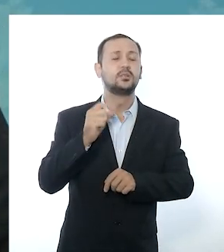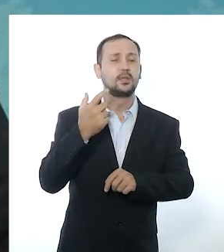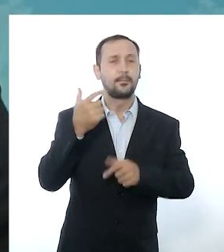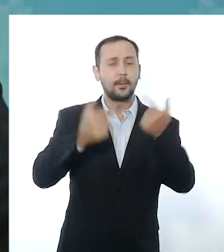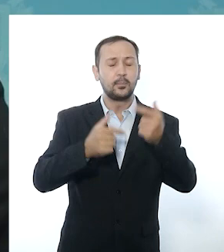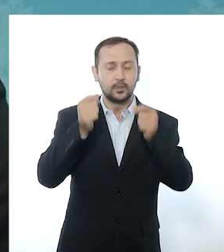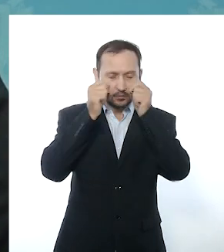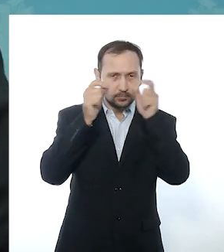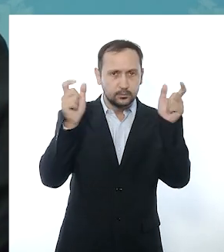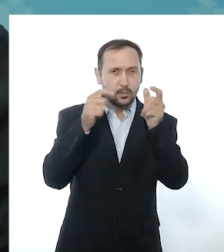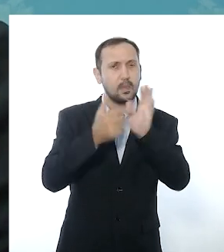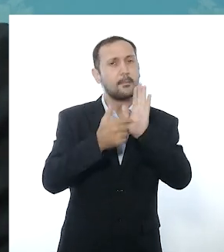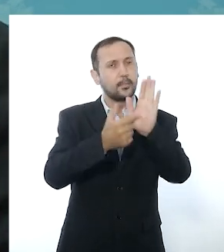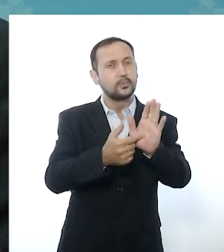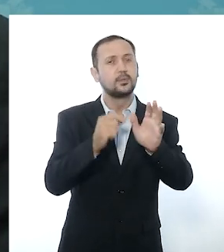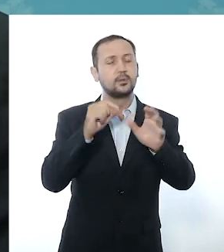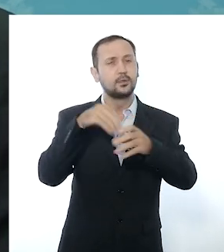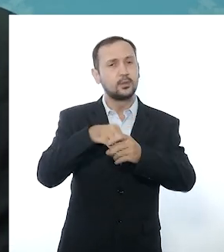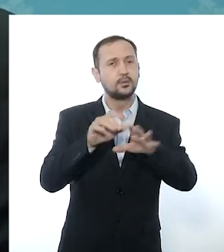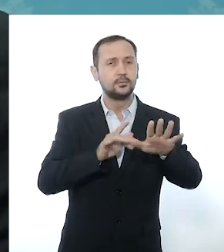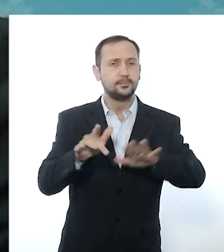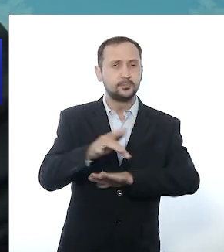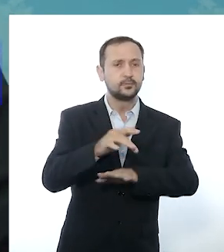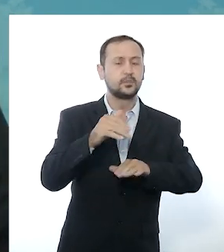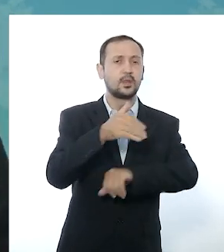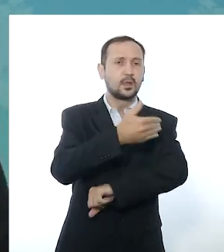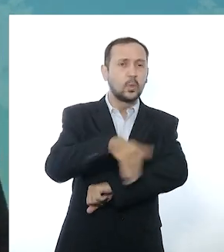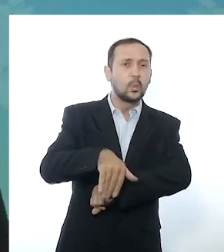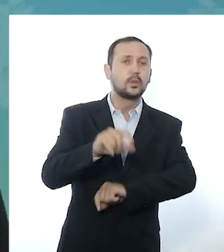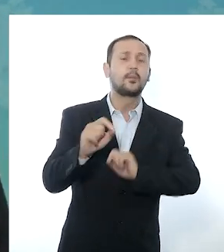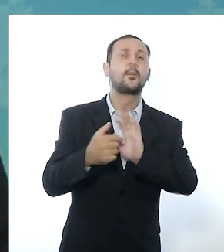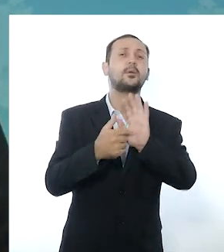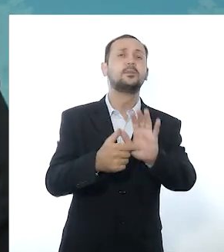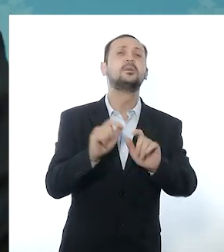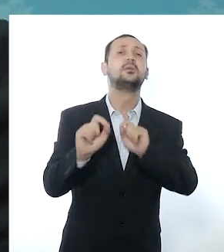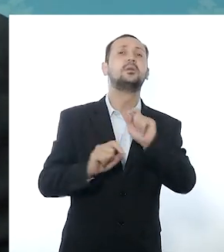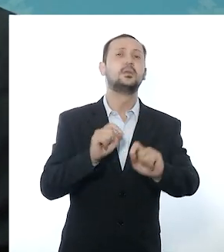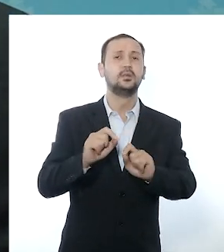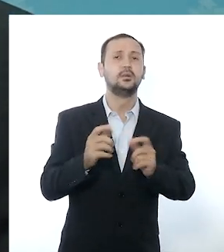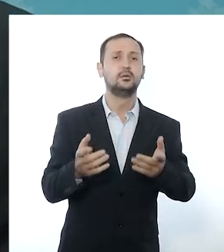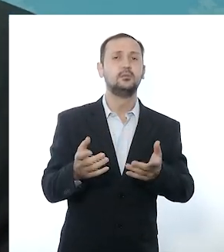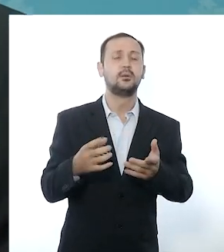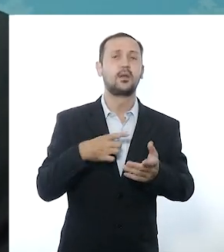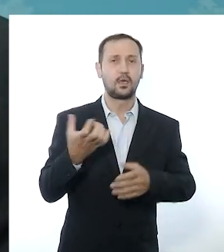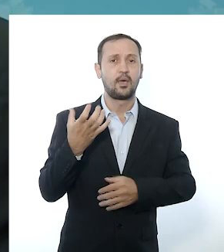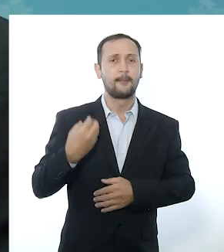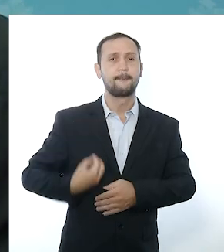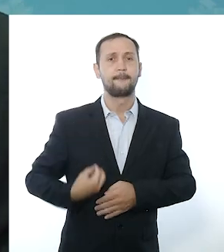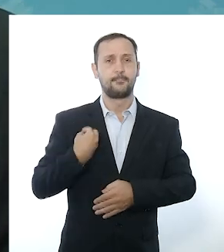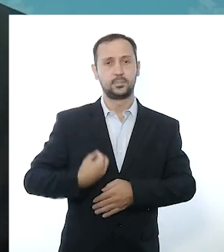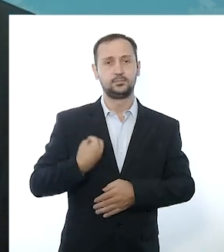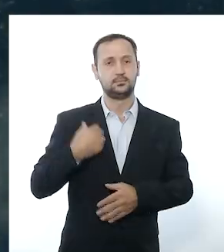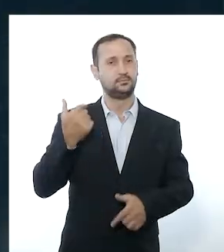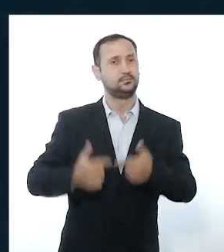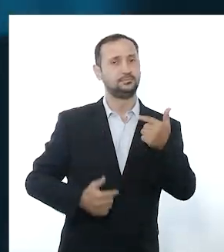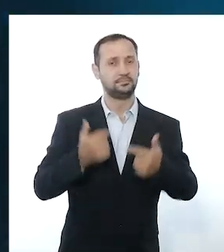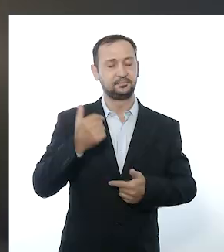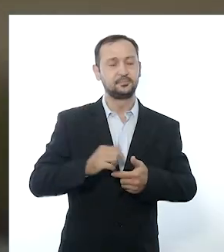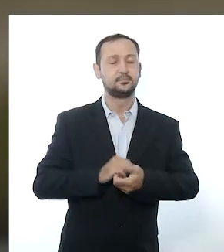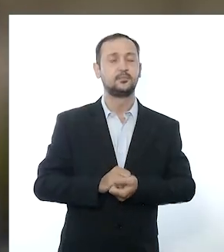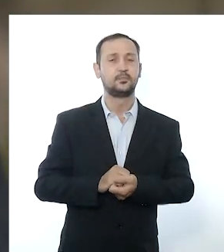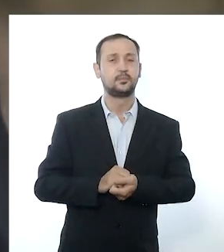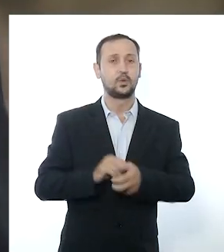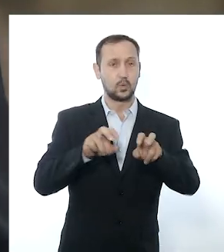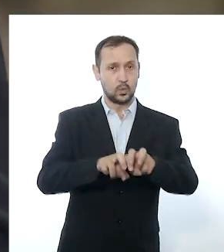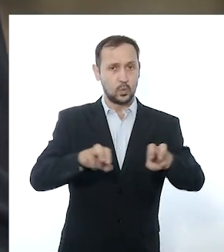aí mostrando nas redes sociais, mostrando nas ruas, que elas vieram para participar da política.